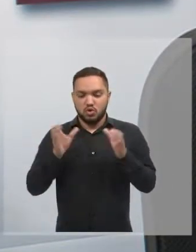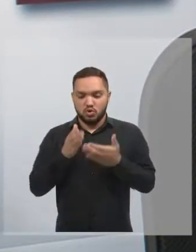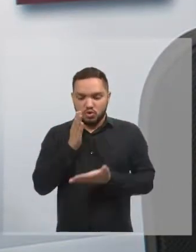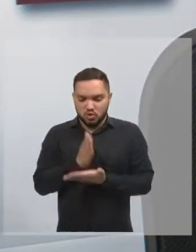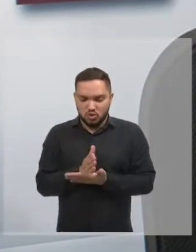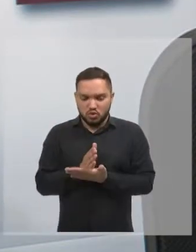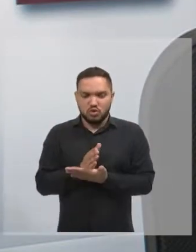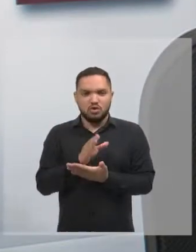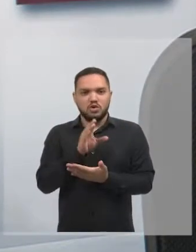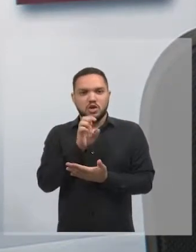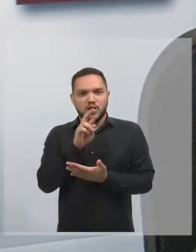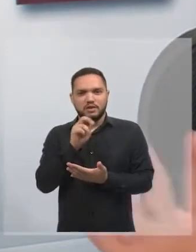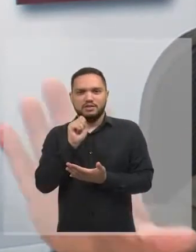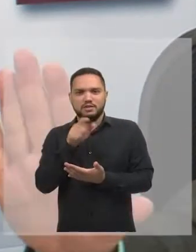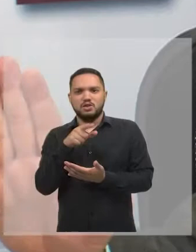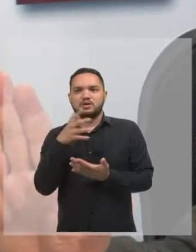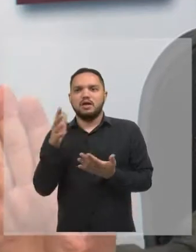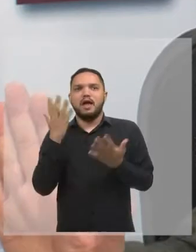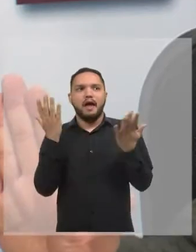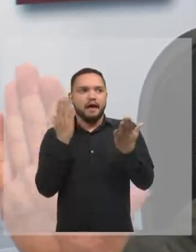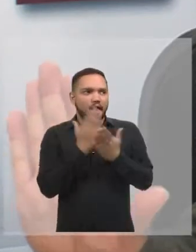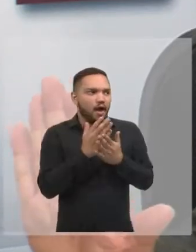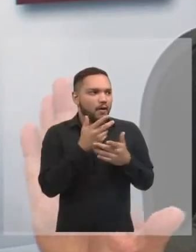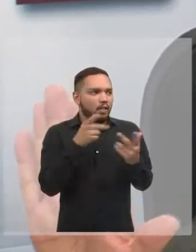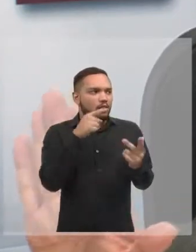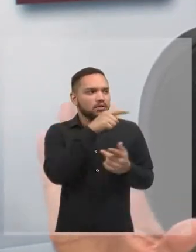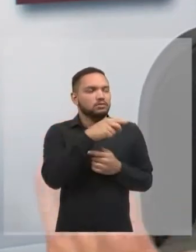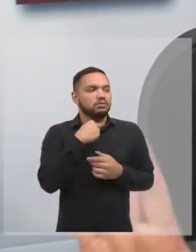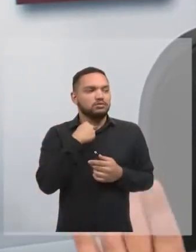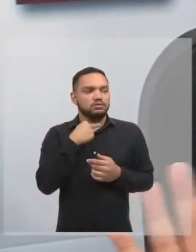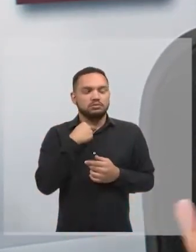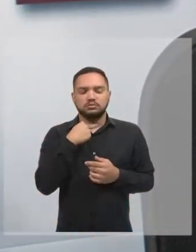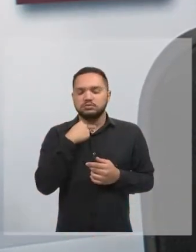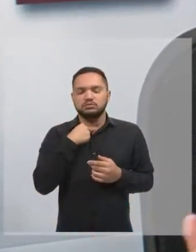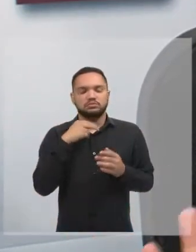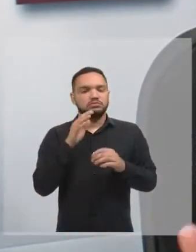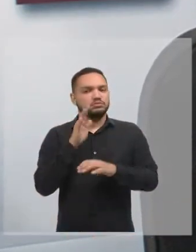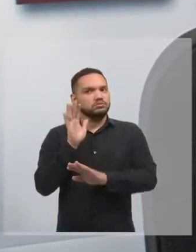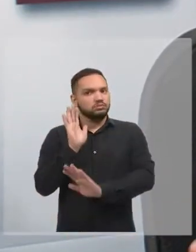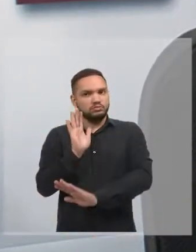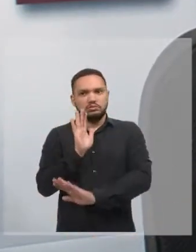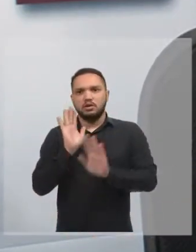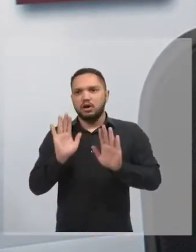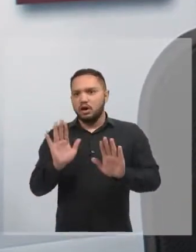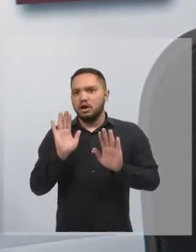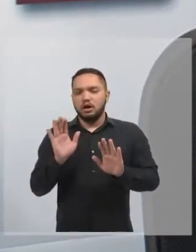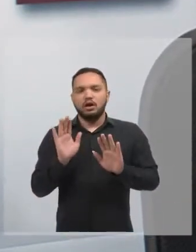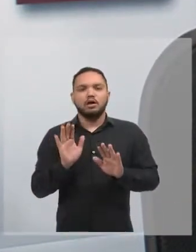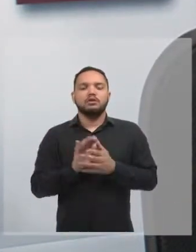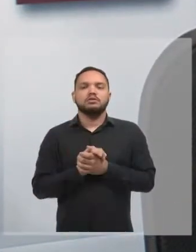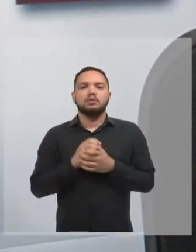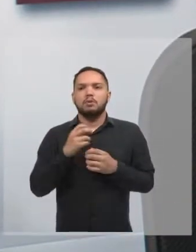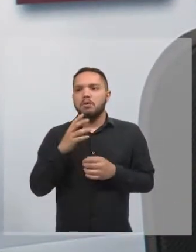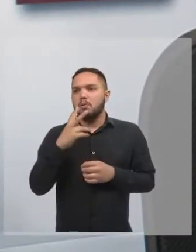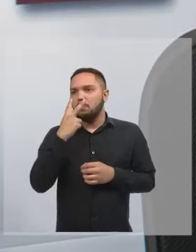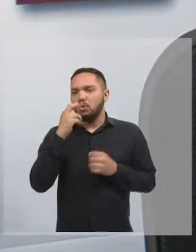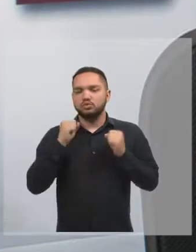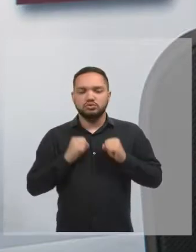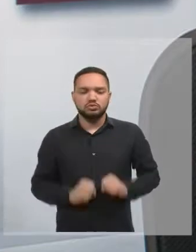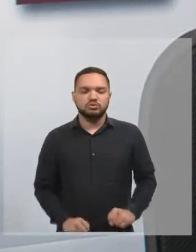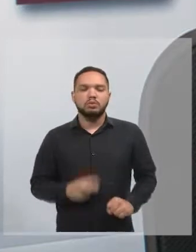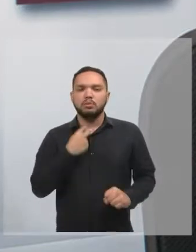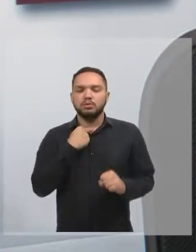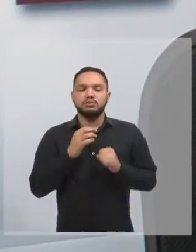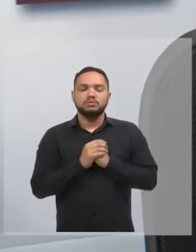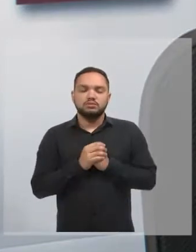com boa parte das licenças ambientais, a gente tem que ter cuidado. Espera aí, calma. Pode liberar assim também, Não, né? não é bem assim não, tal. Então, na